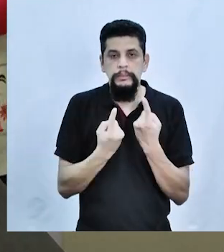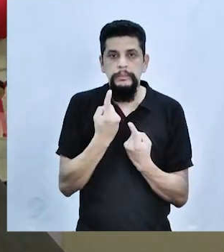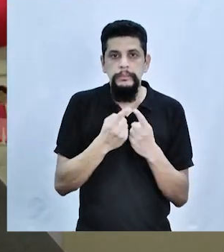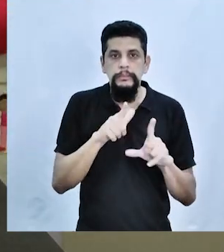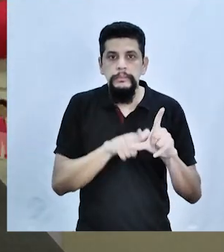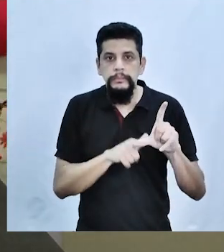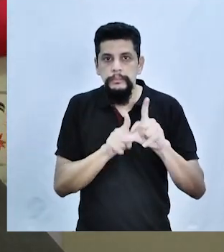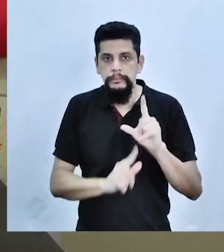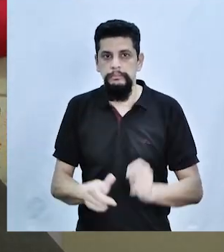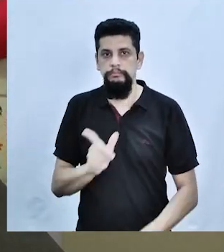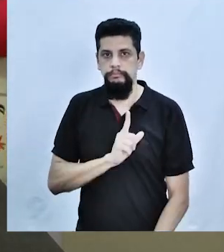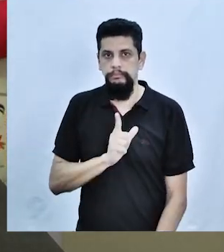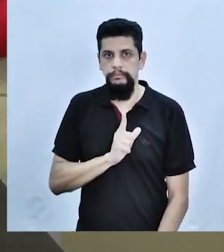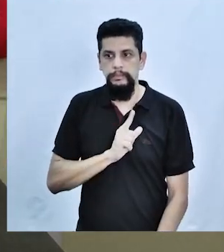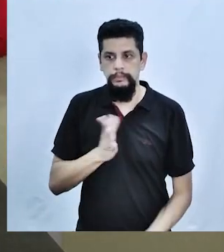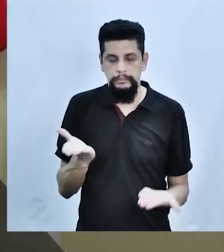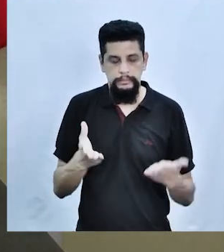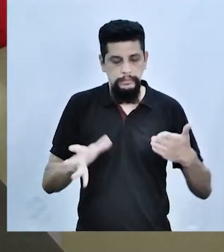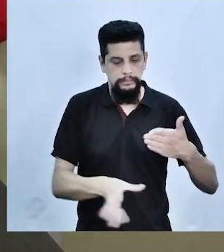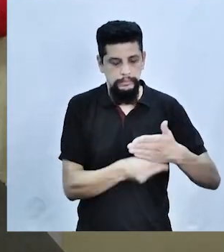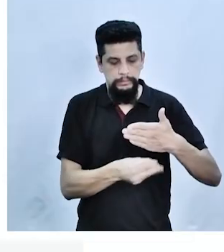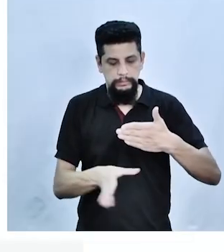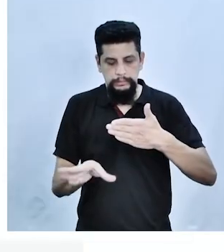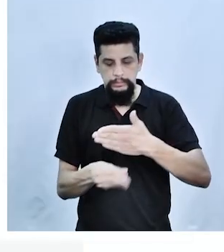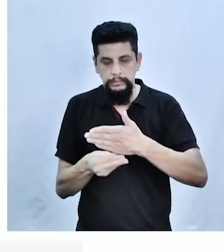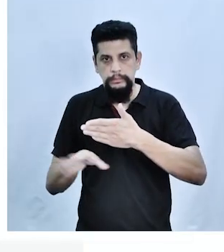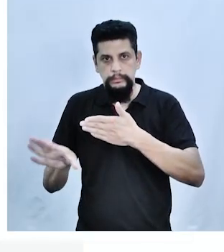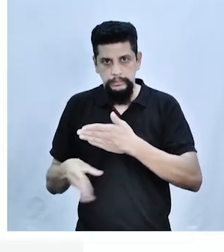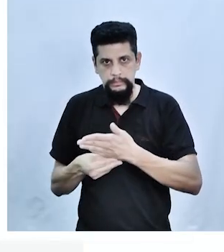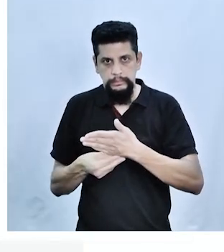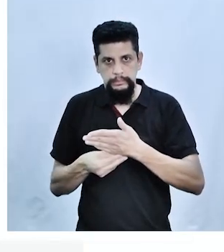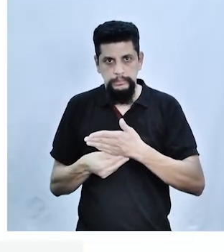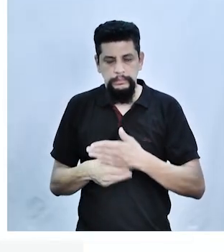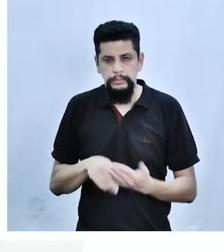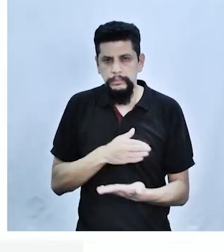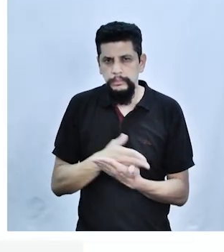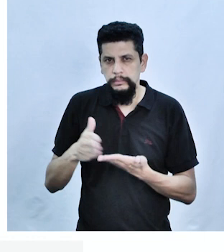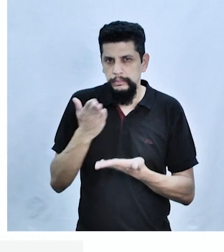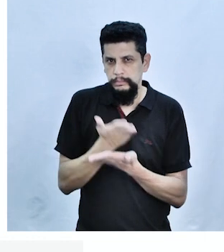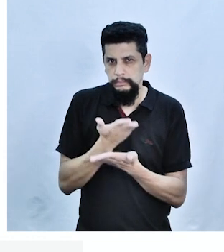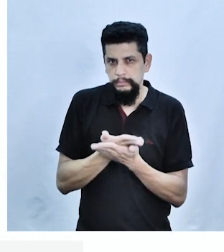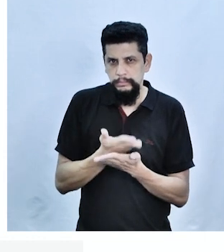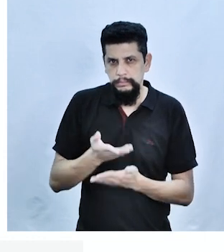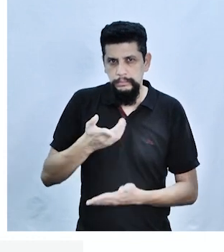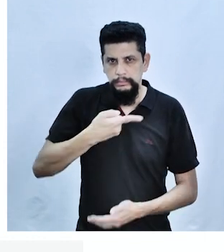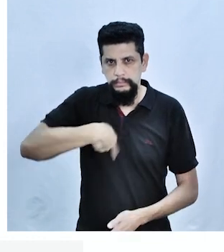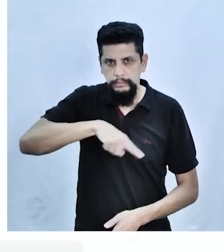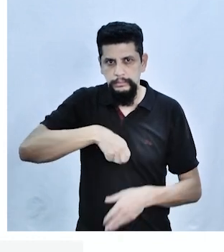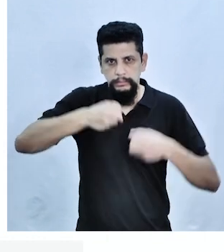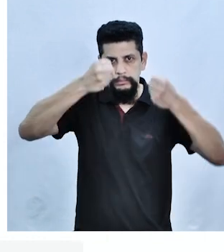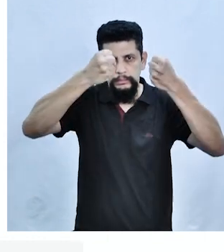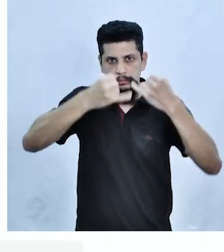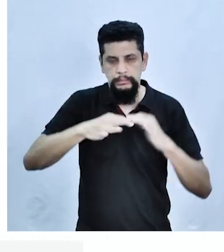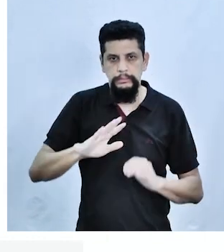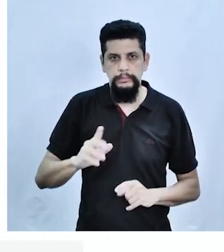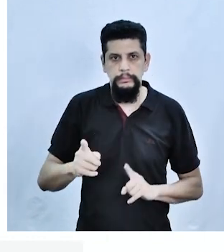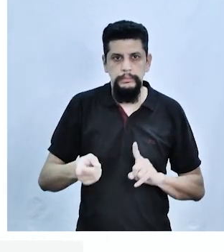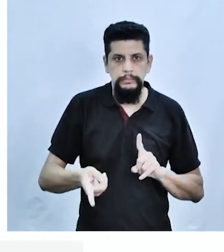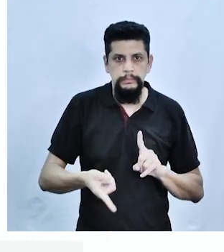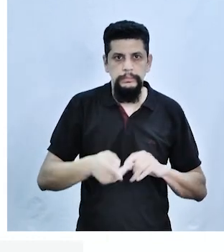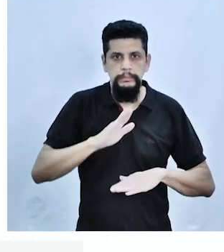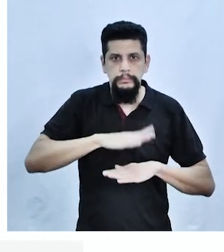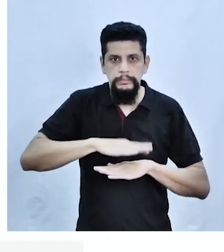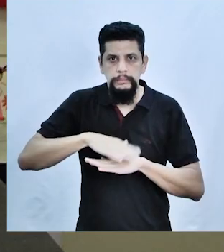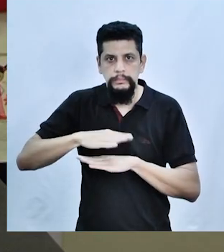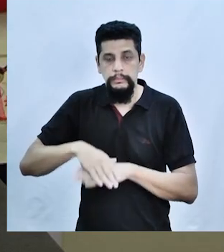o que são essas letras ali. Então, nós vamos completar aqui o nosso quadro, que desde o início da aula nós estávamos falando quando tinha mais